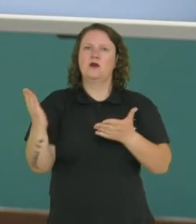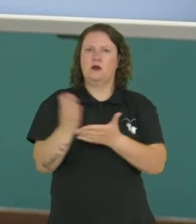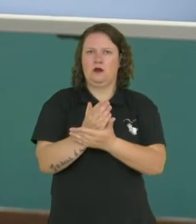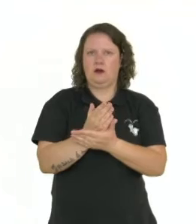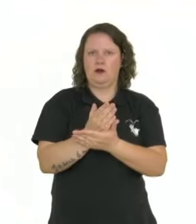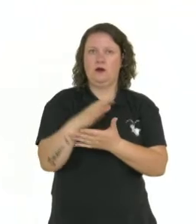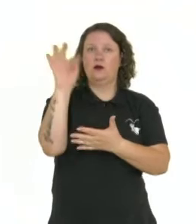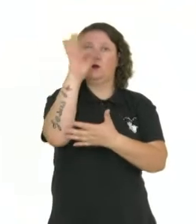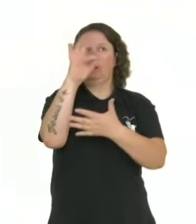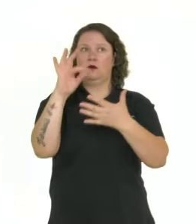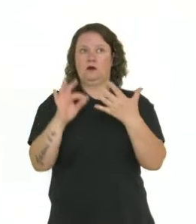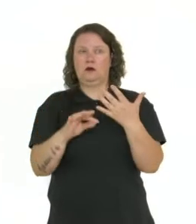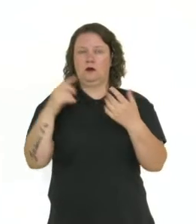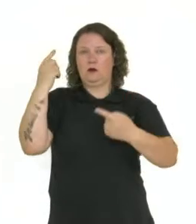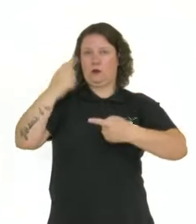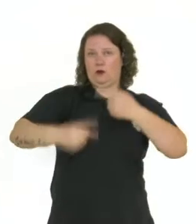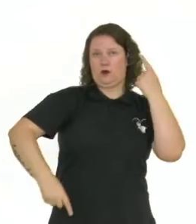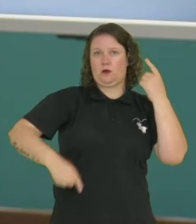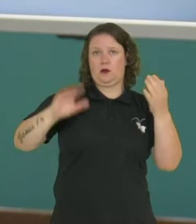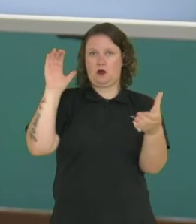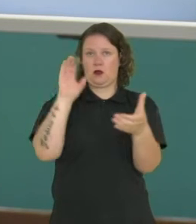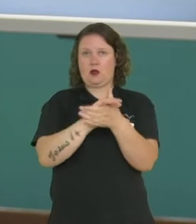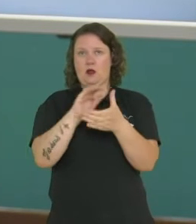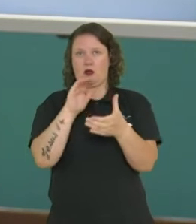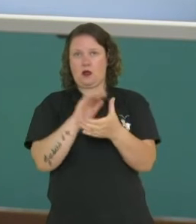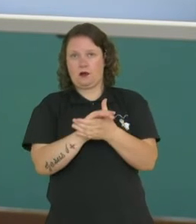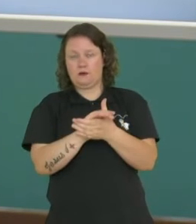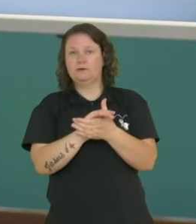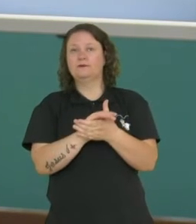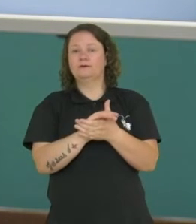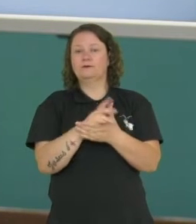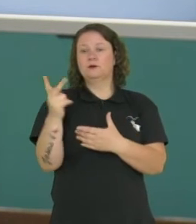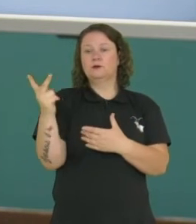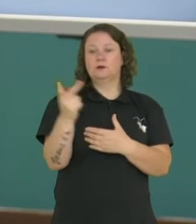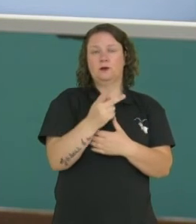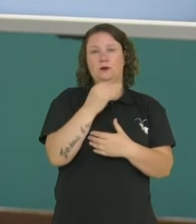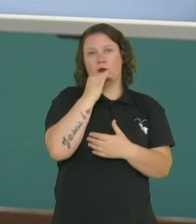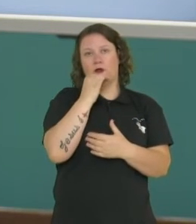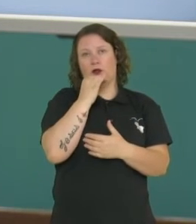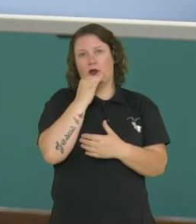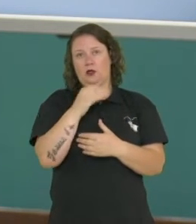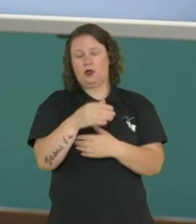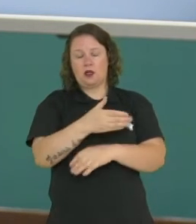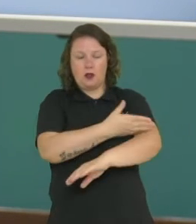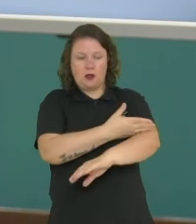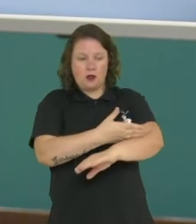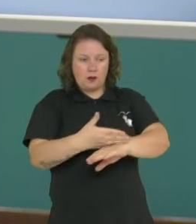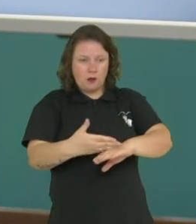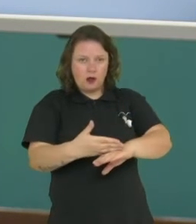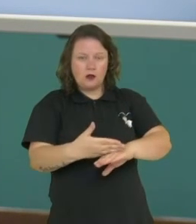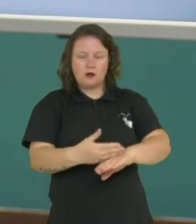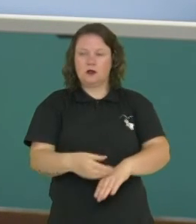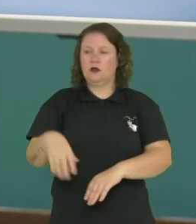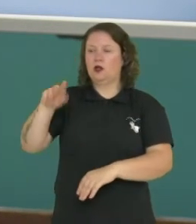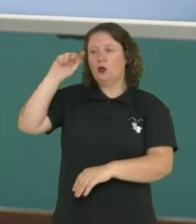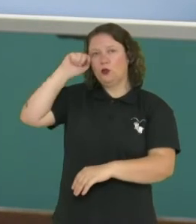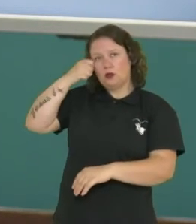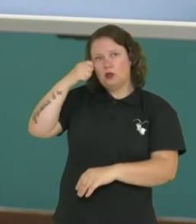pele. Proibição do casamento interracial, então uma pessoa de pele escura não poderia casar com uma pessoa de pele branca.